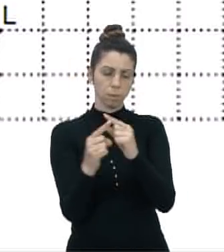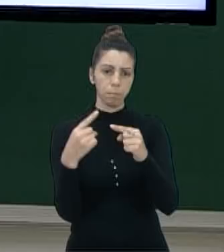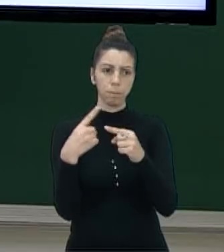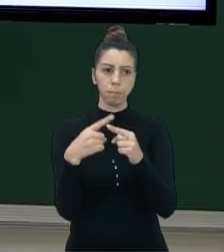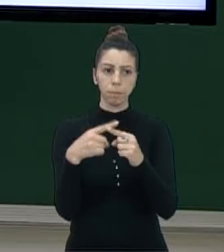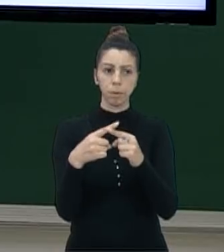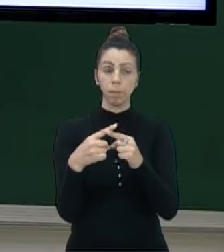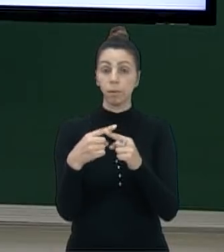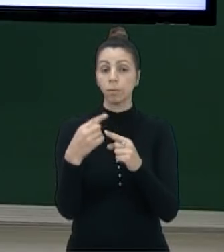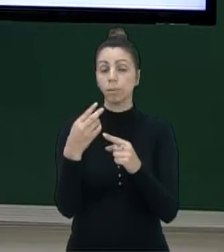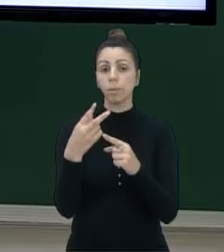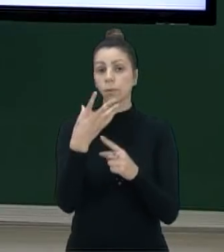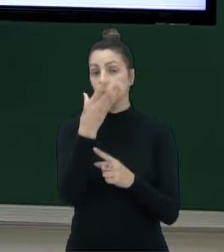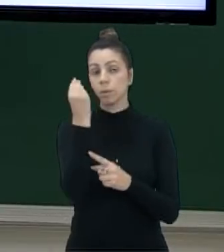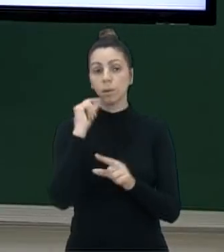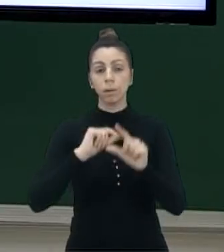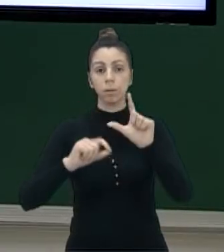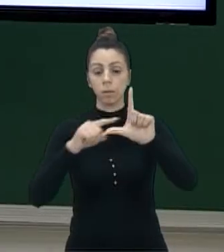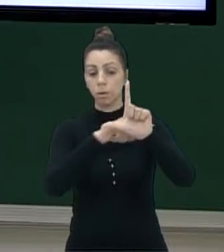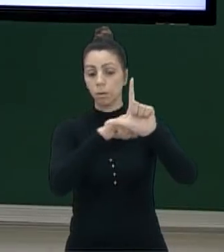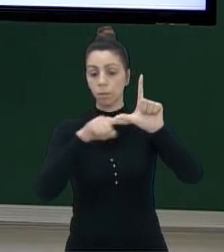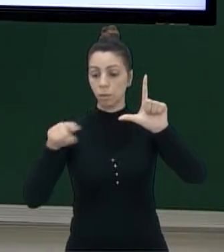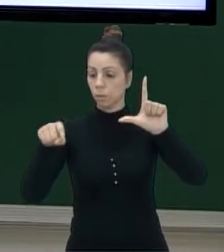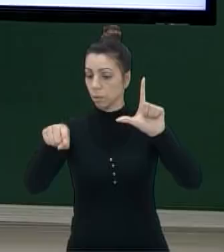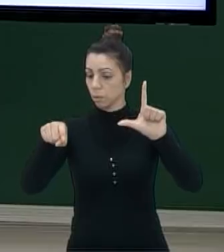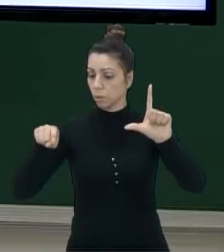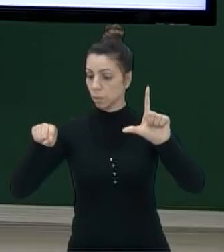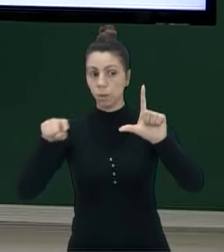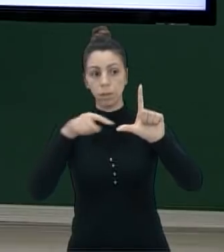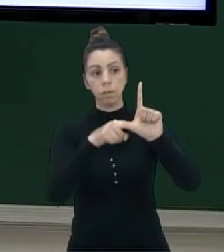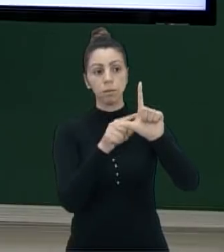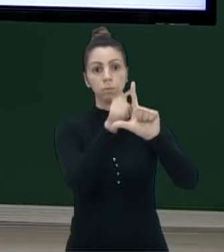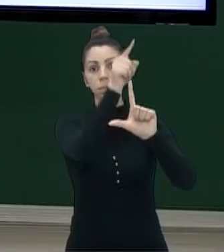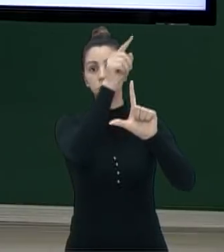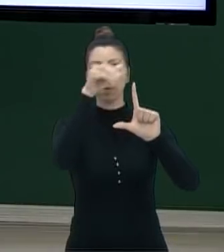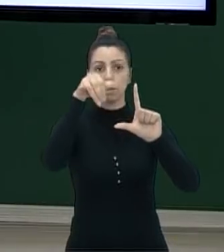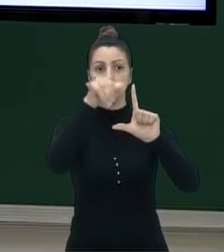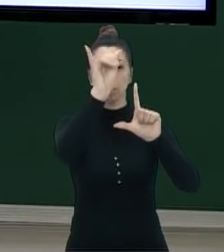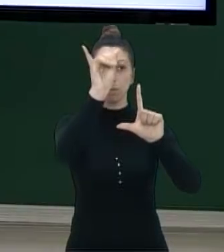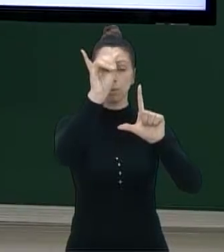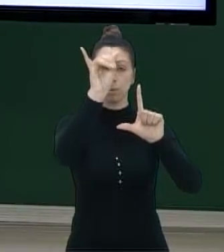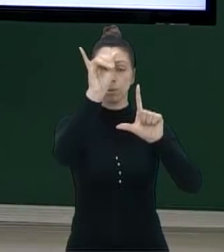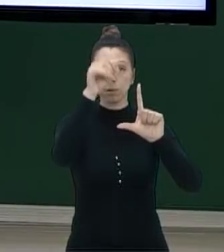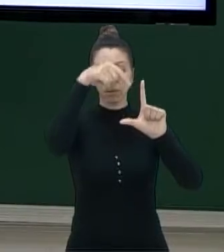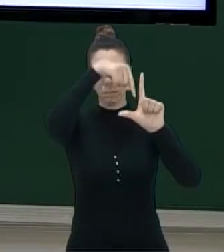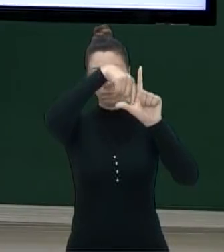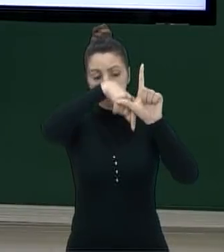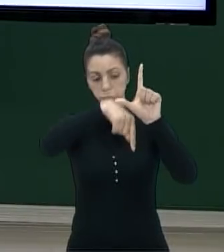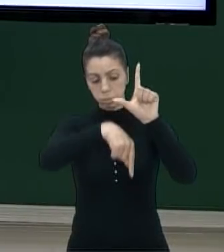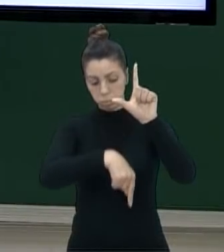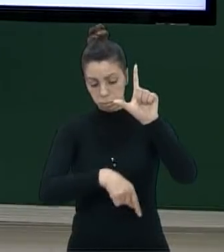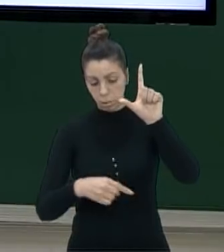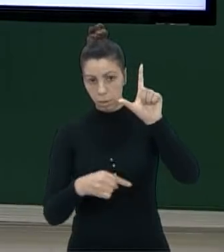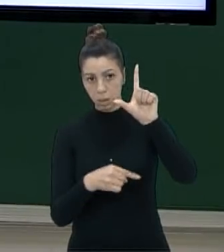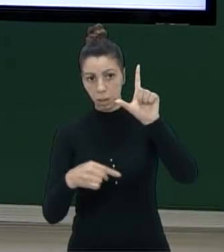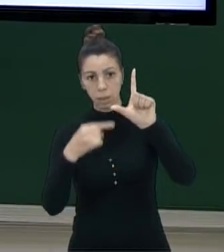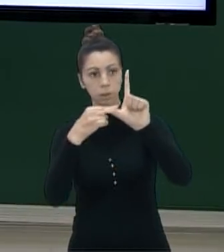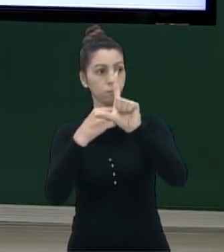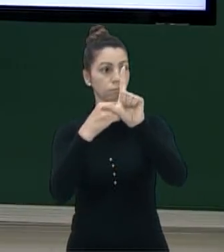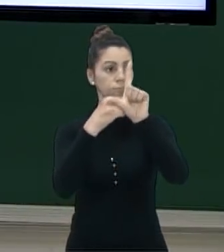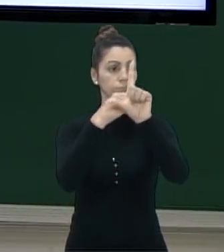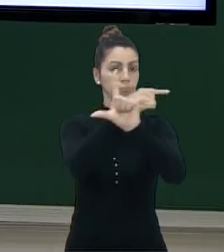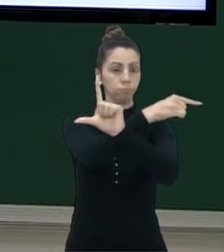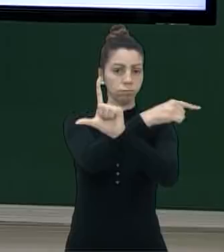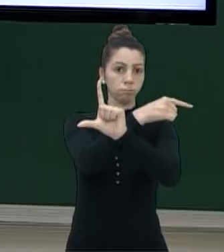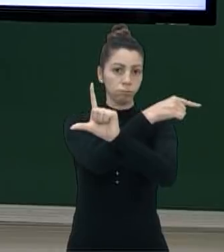não esqueça, tá? O eixo X, eixo Y, negativo e aqui negativo. Então, localize